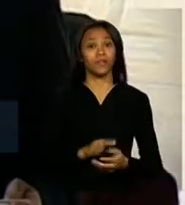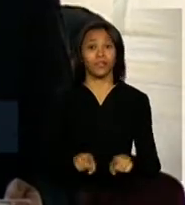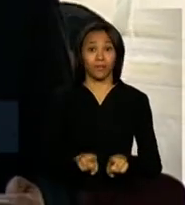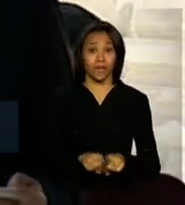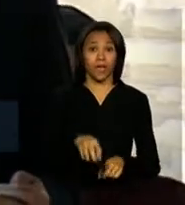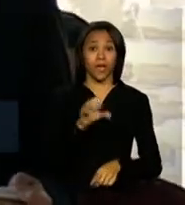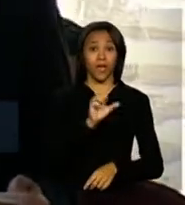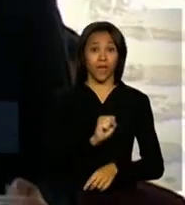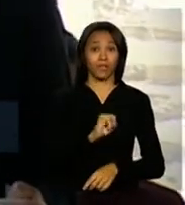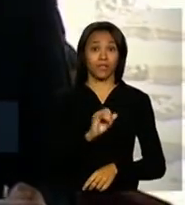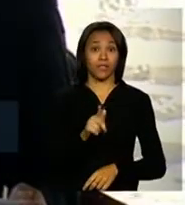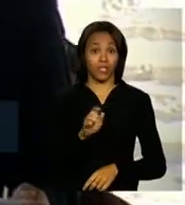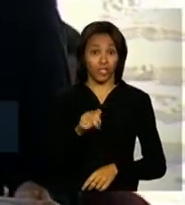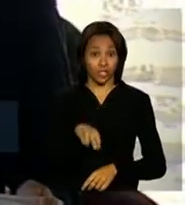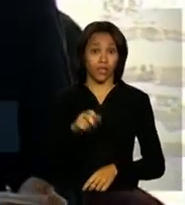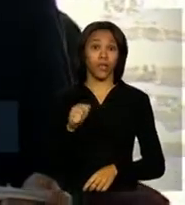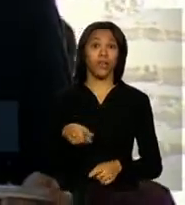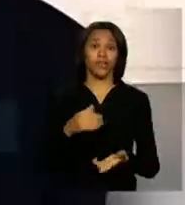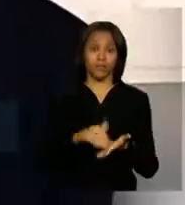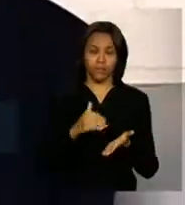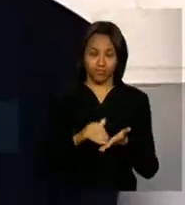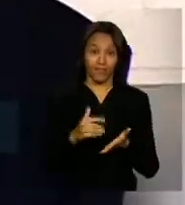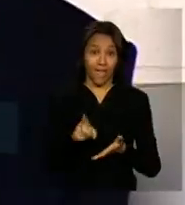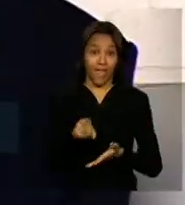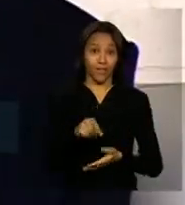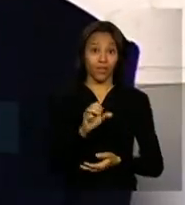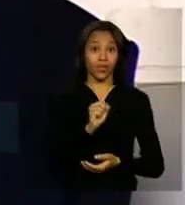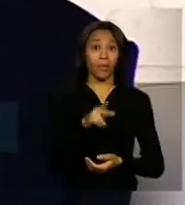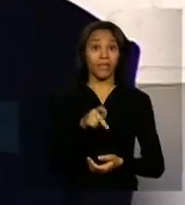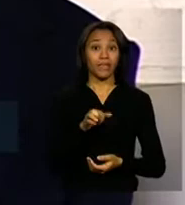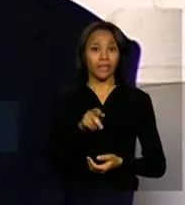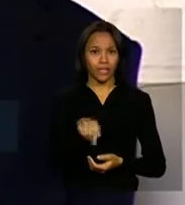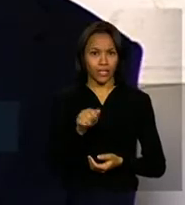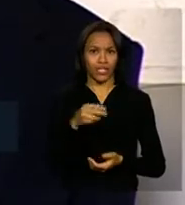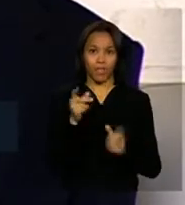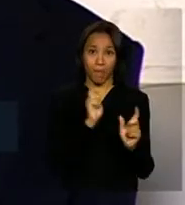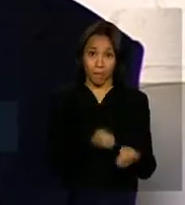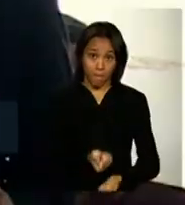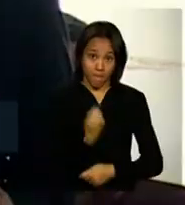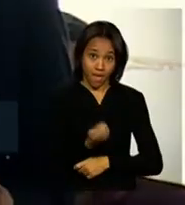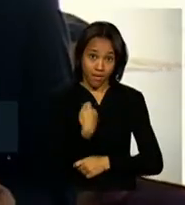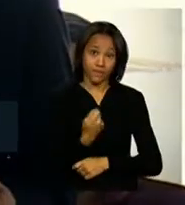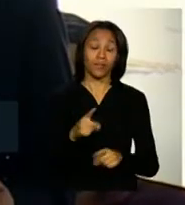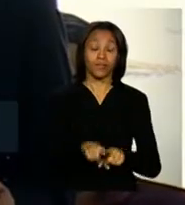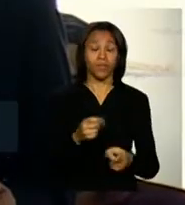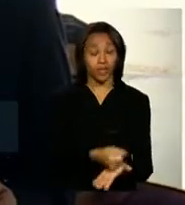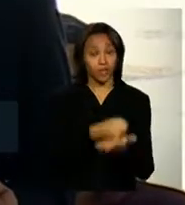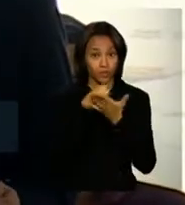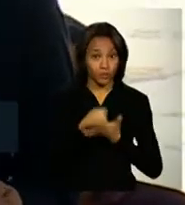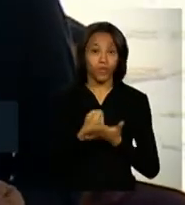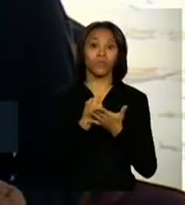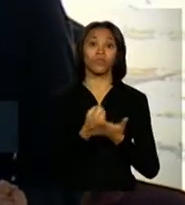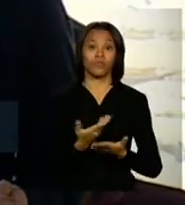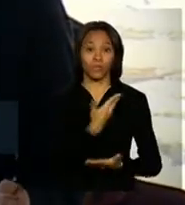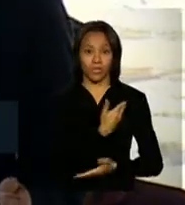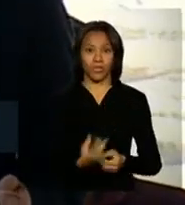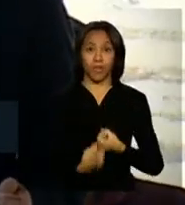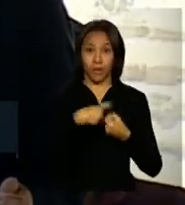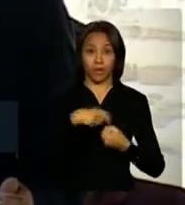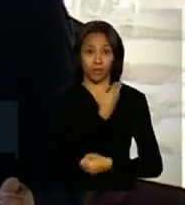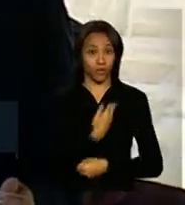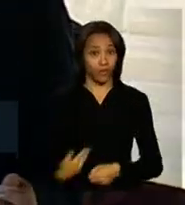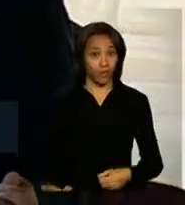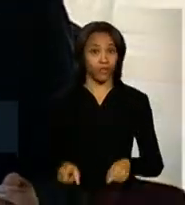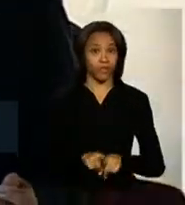ao Campos Lima nosso superintendente Federal da Pesca está nos ajudando nesse projeto de parceria do nosso Ministério do governo o Lúcio